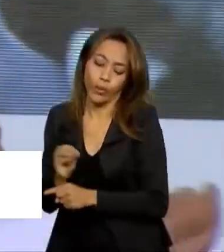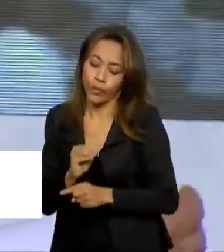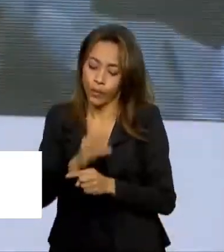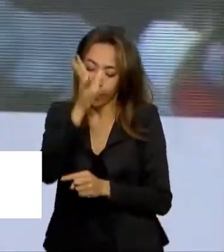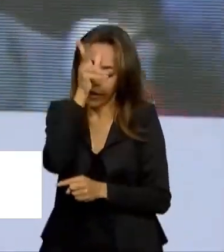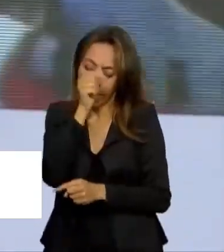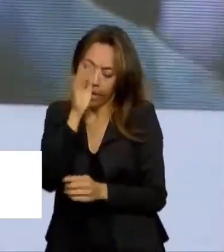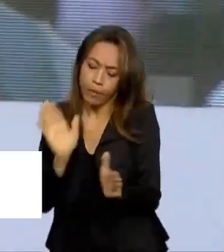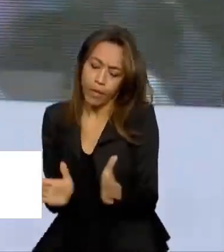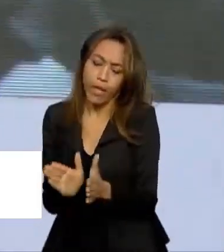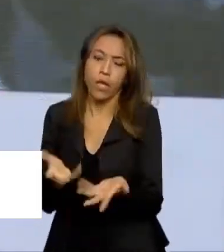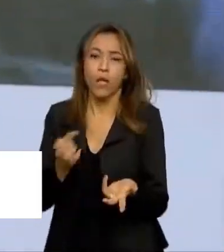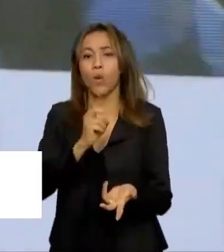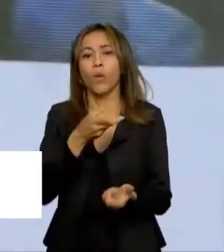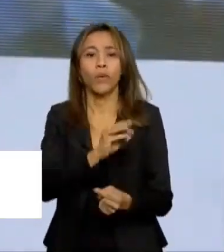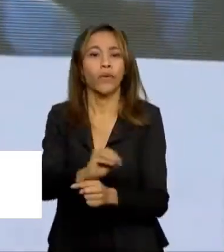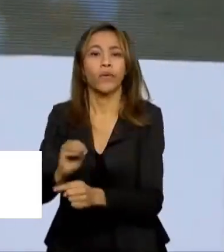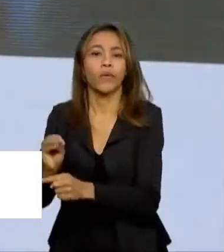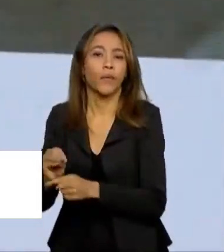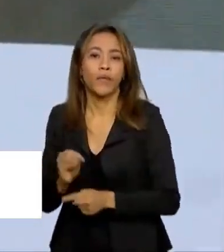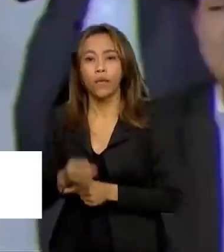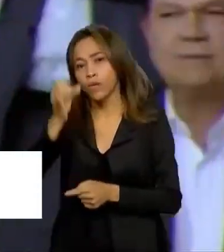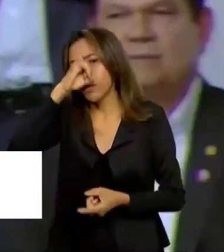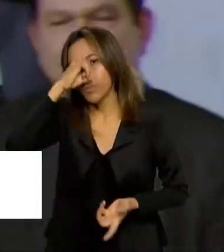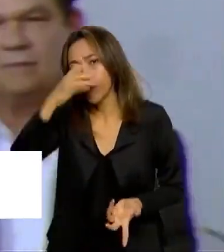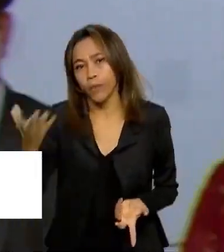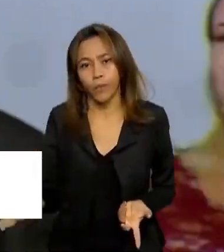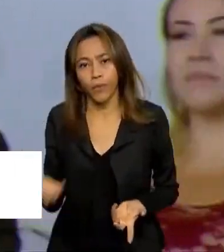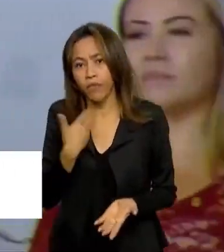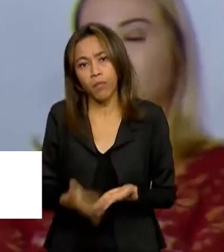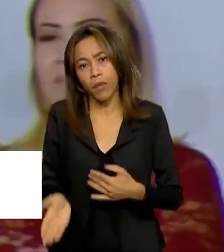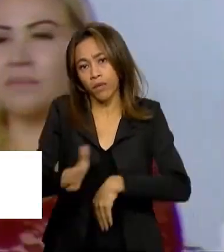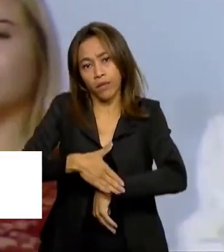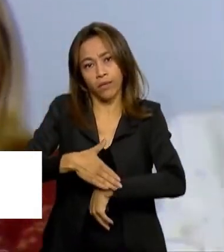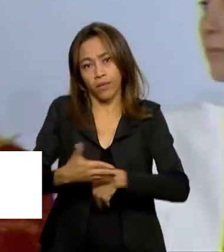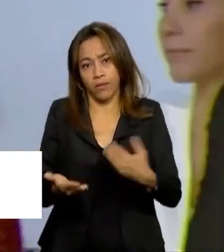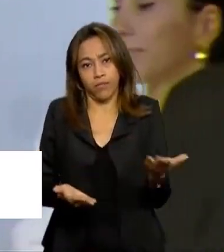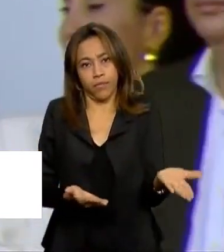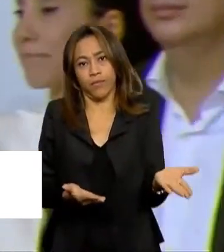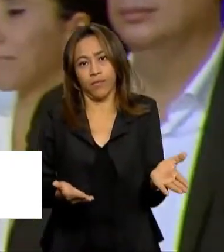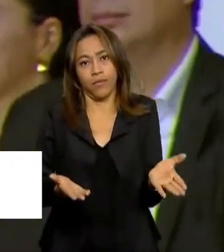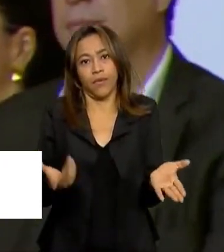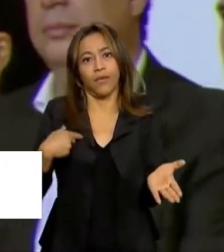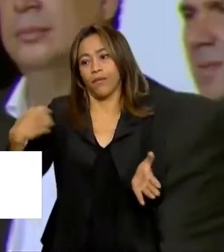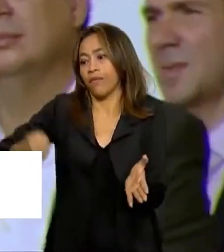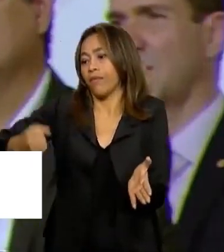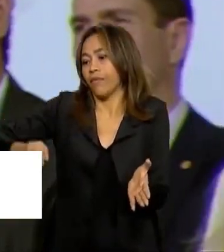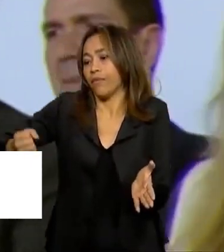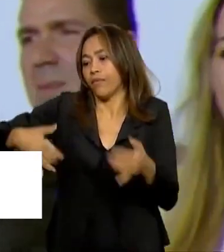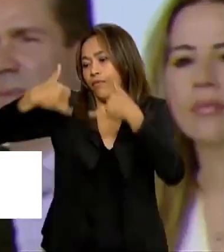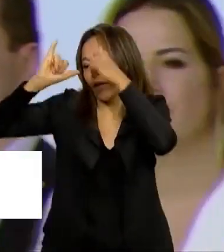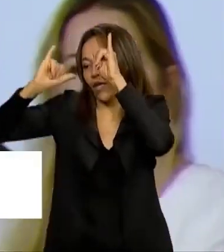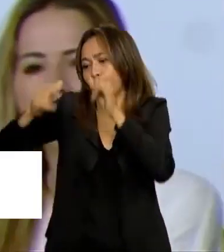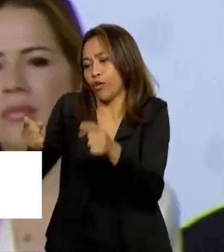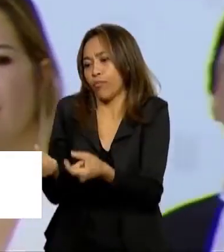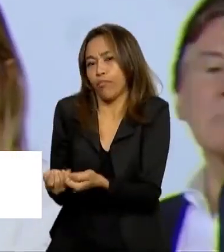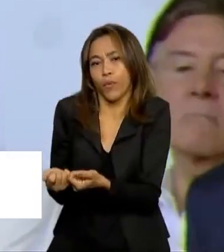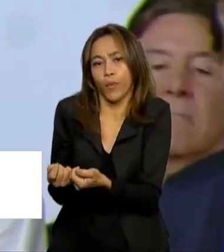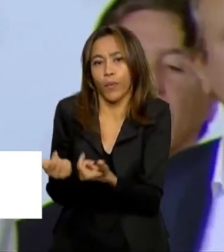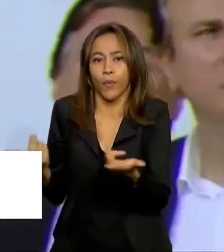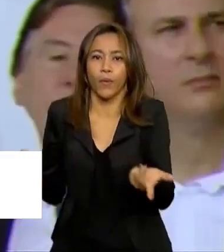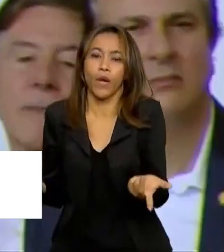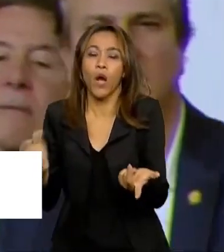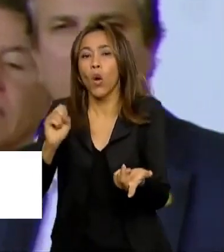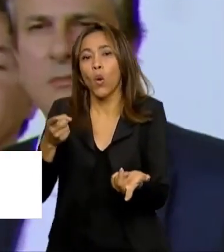tempo criando um porquinho. Ele não vai perder tempo criando três vaquinhas leiteiras. Ele não vai perder tempo